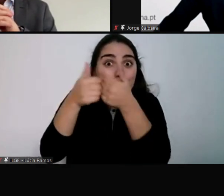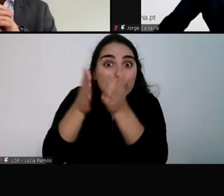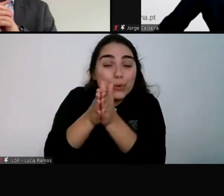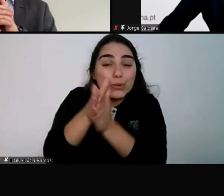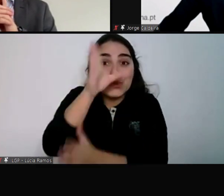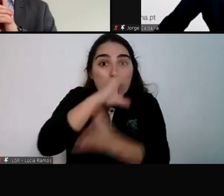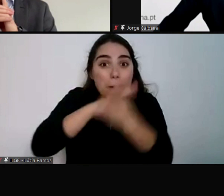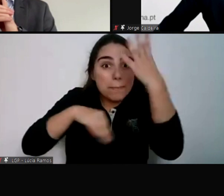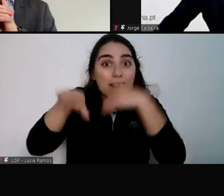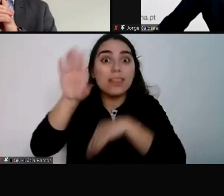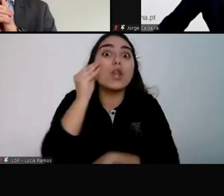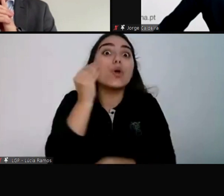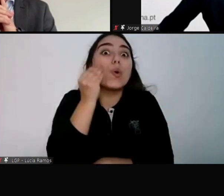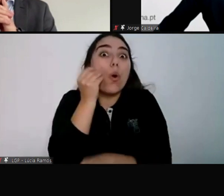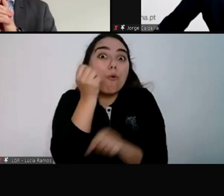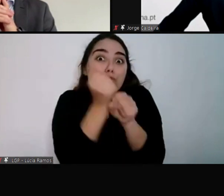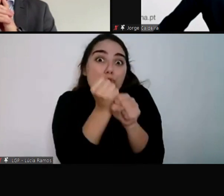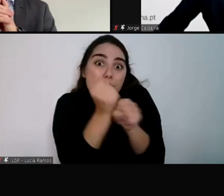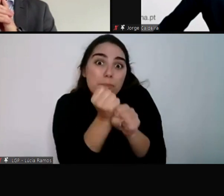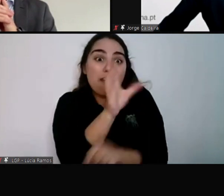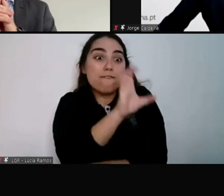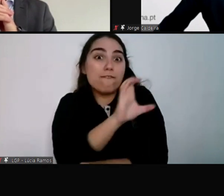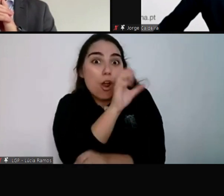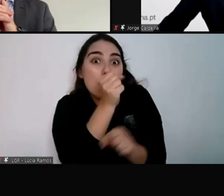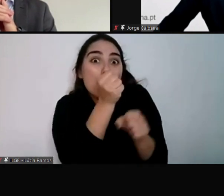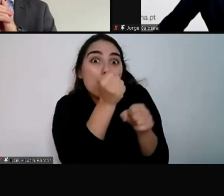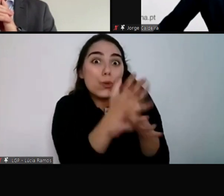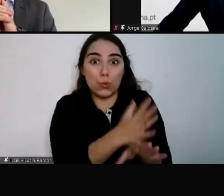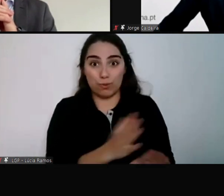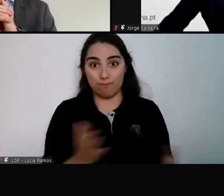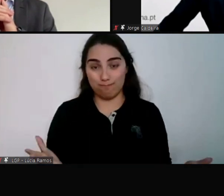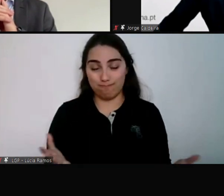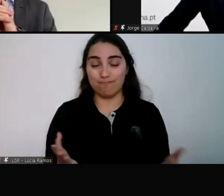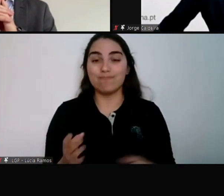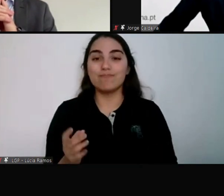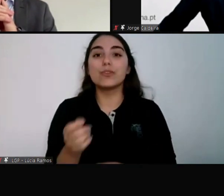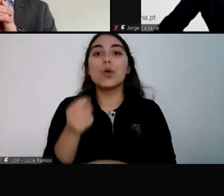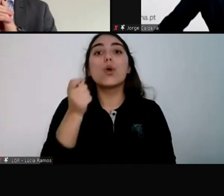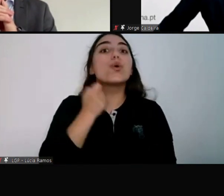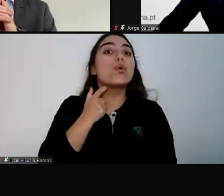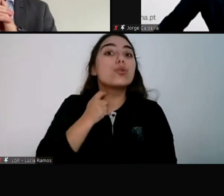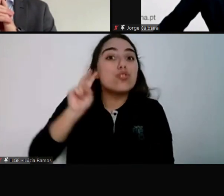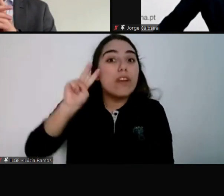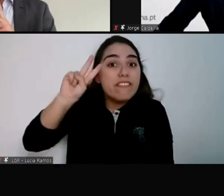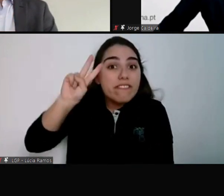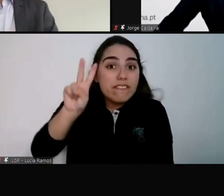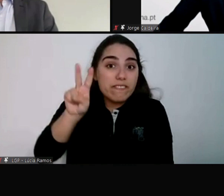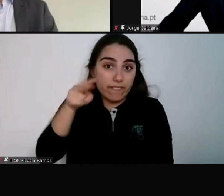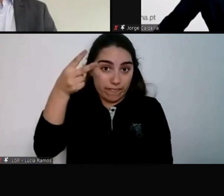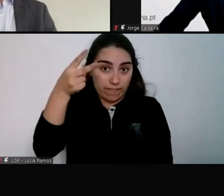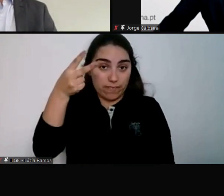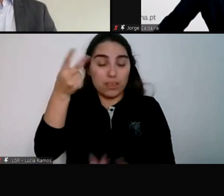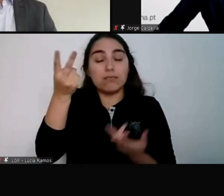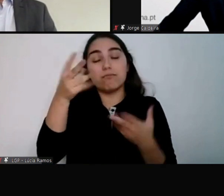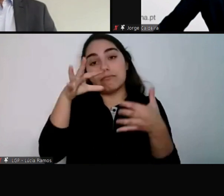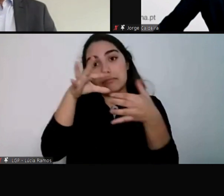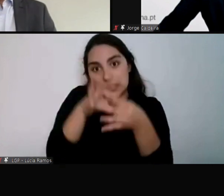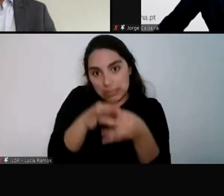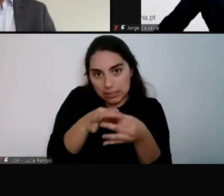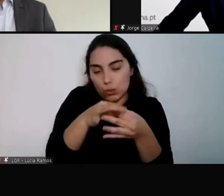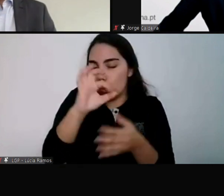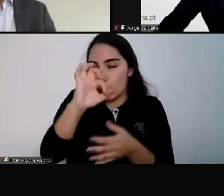diferente. Portanto, 8 mini cursos em 2 percursos independentes sobre folha de cálculo. Vamos também ter ao nível das ferramentas